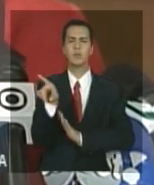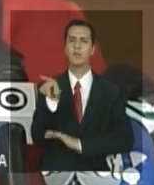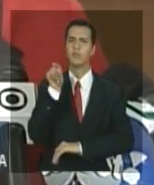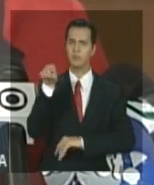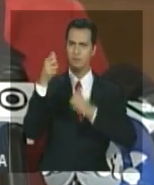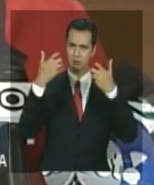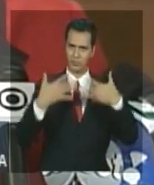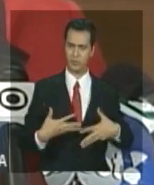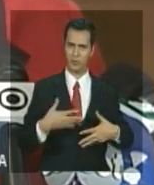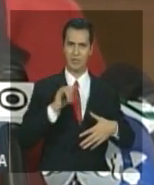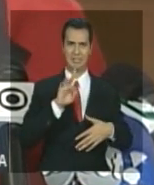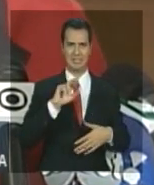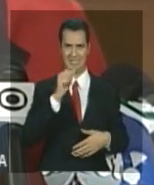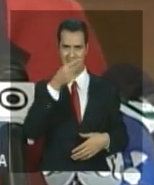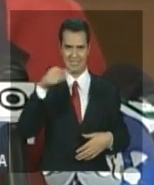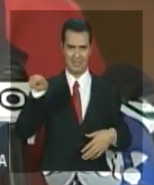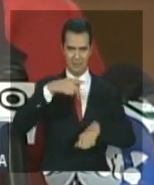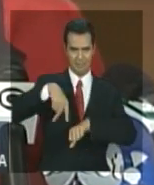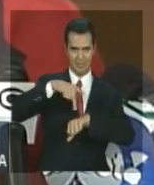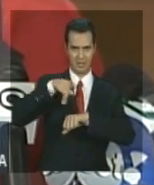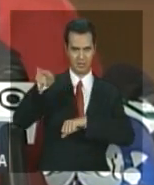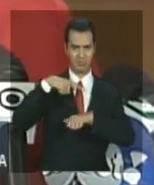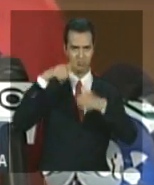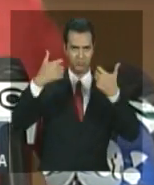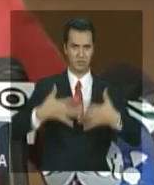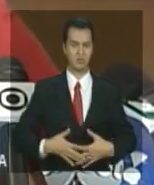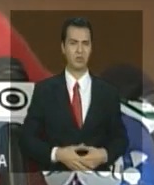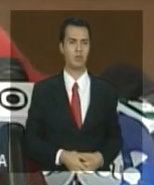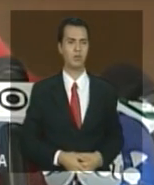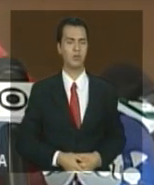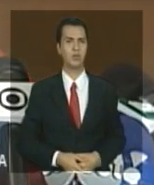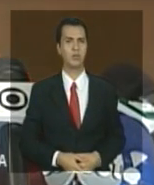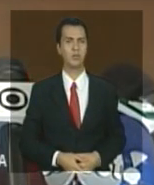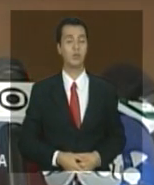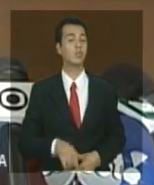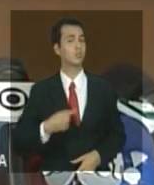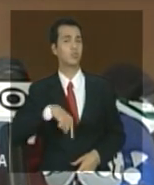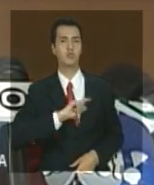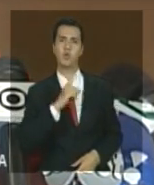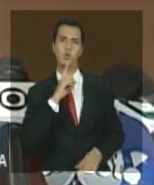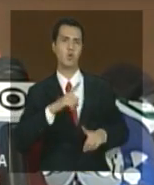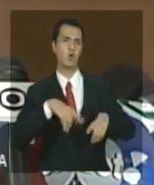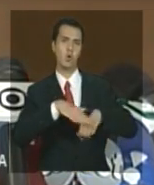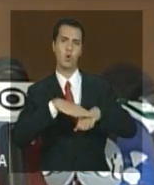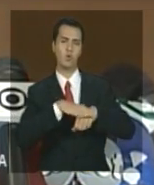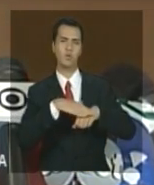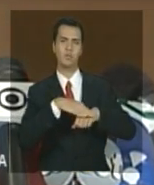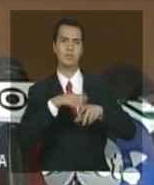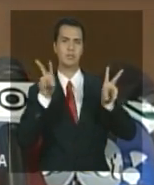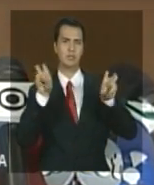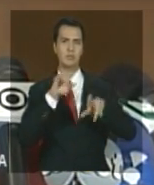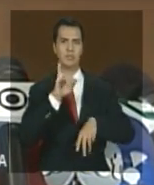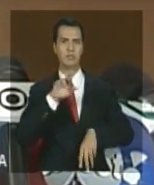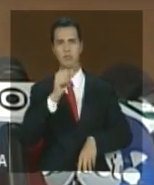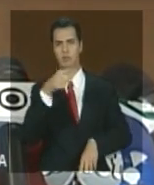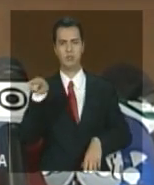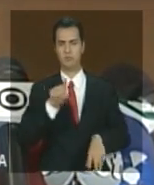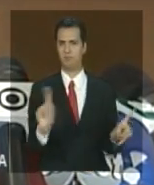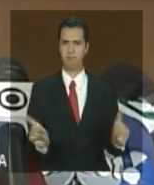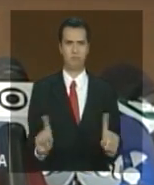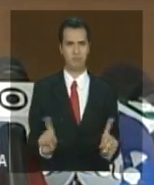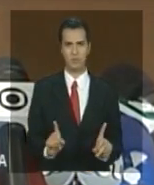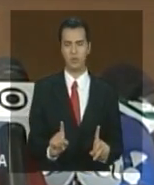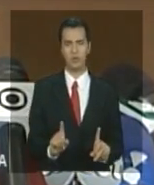Irã, como vocês viram na declaração oficial. Tivemos algumas avaliações à